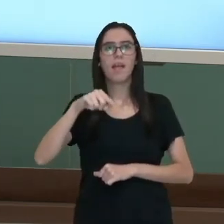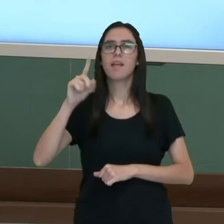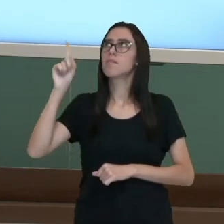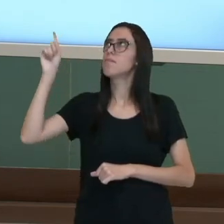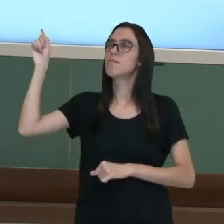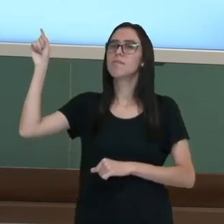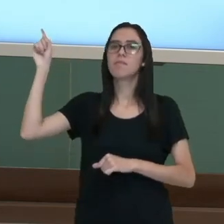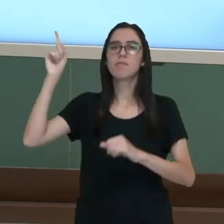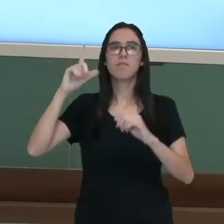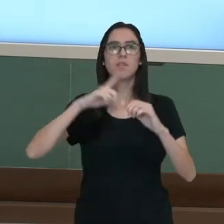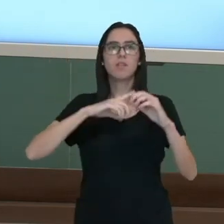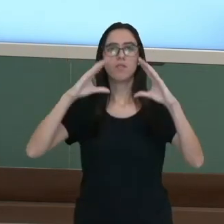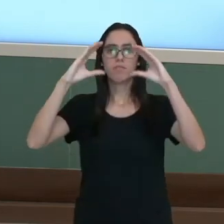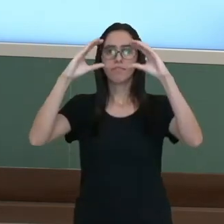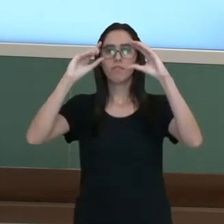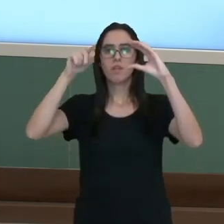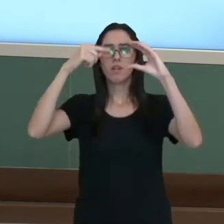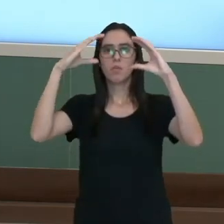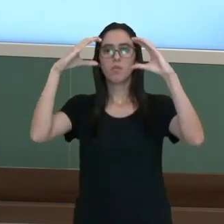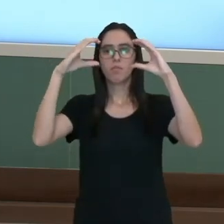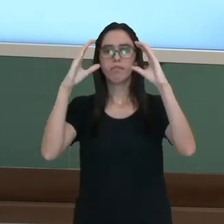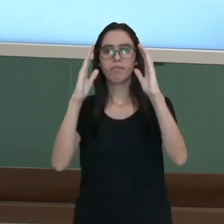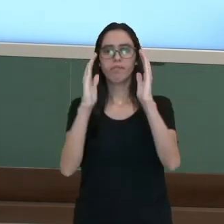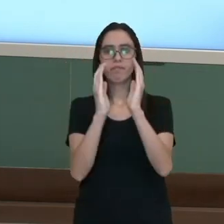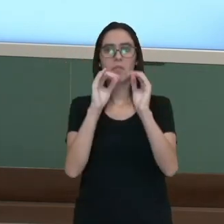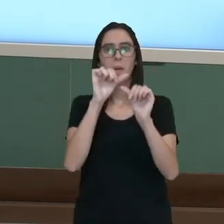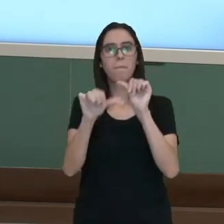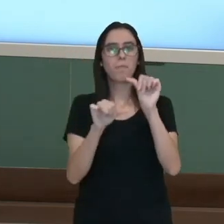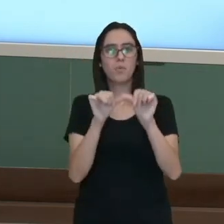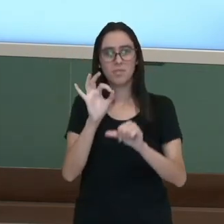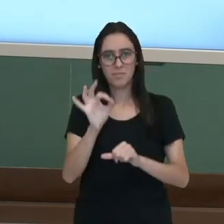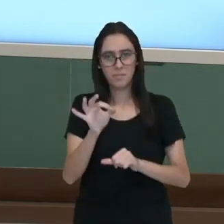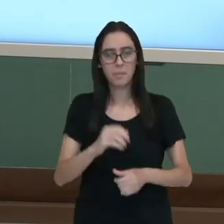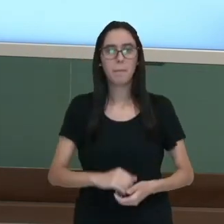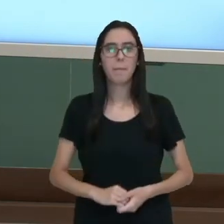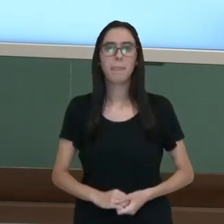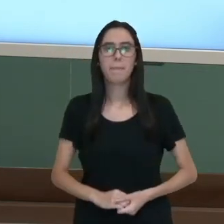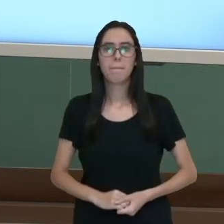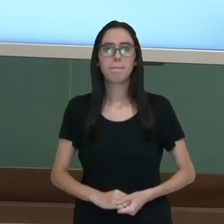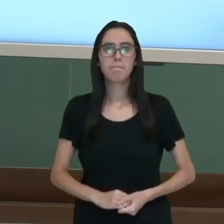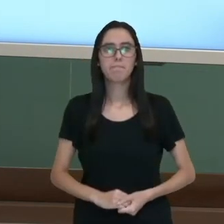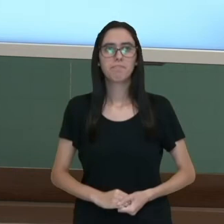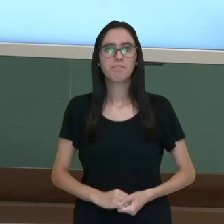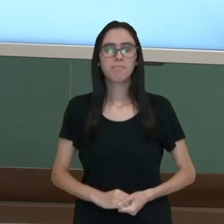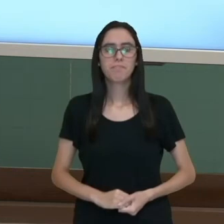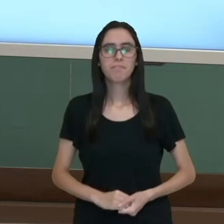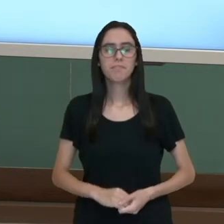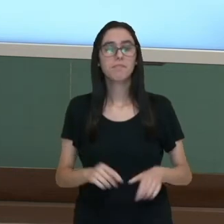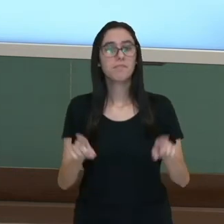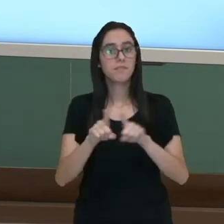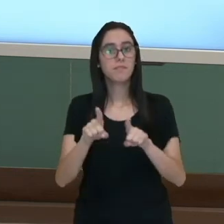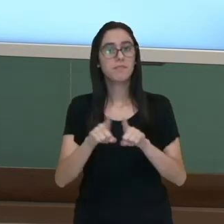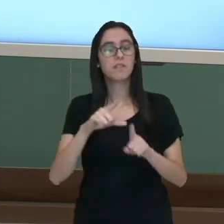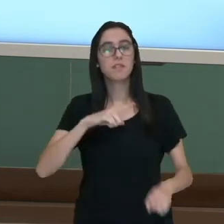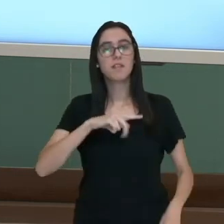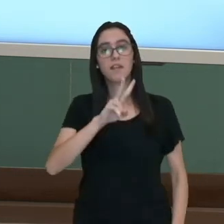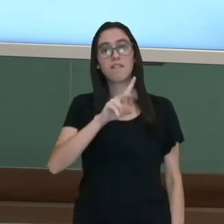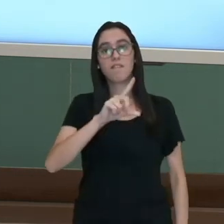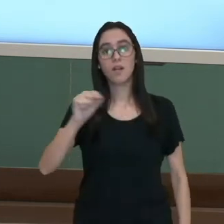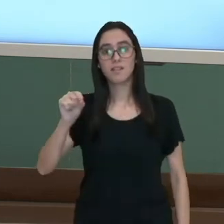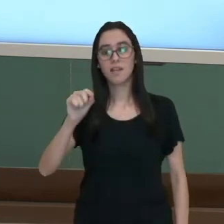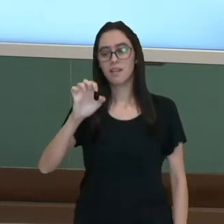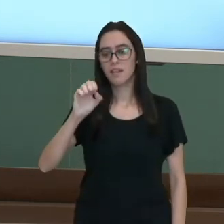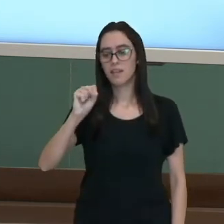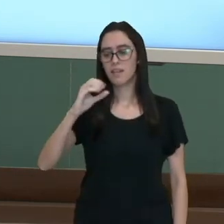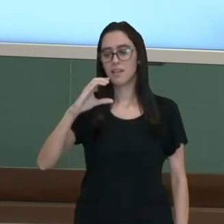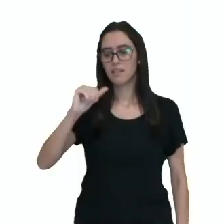vendo ali, e a Terra ela está girando em torno deste bojo. Bem, e aí nós temos finalmente a chamada velocidade de